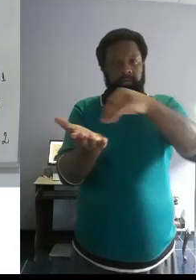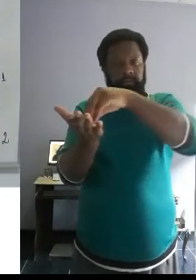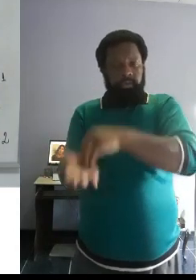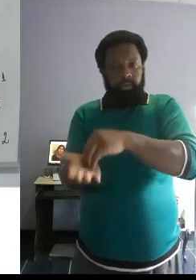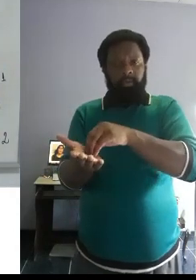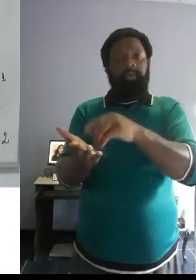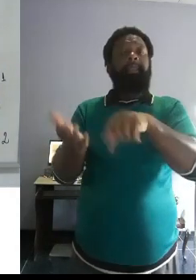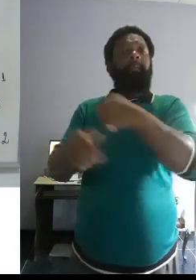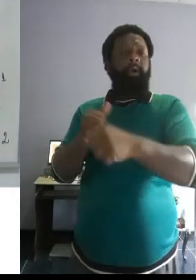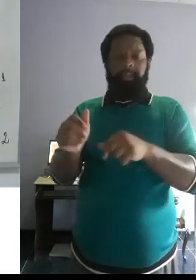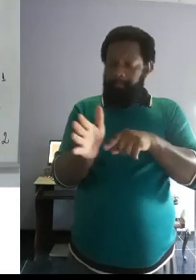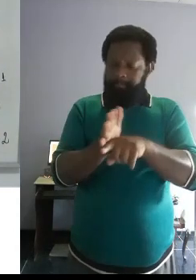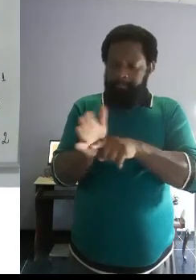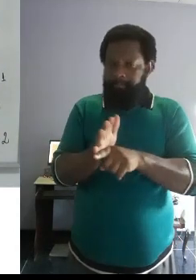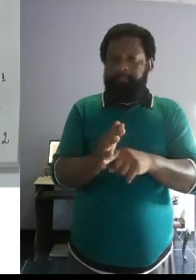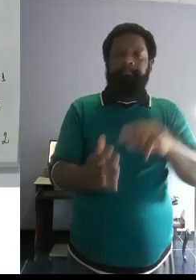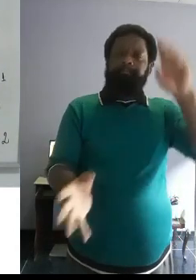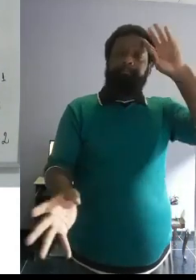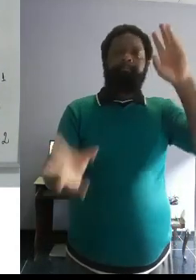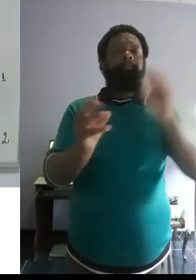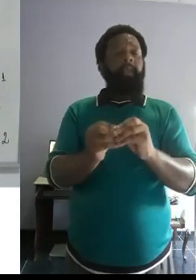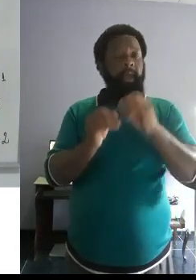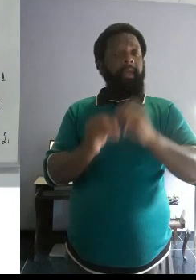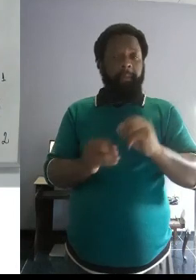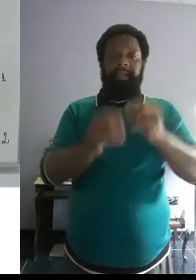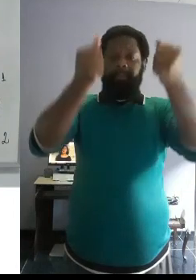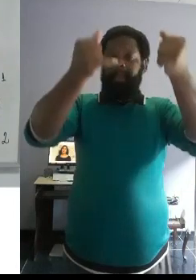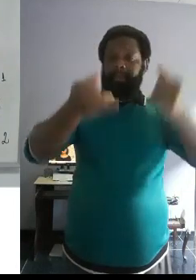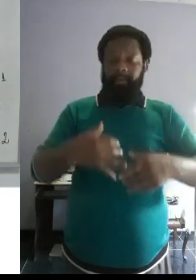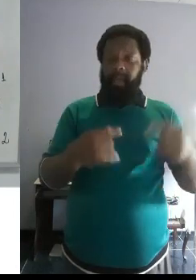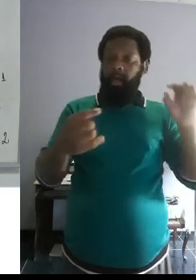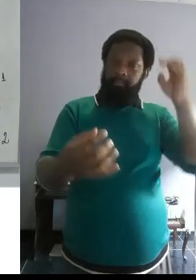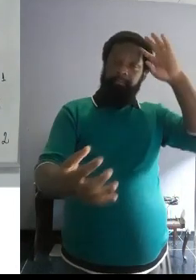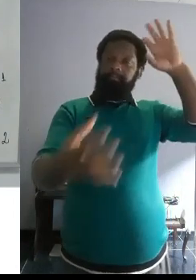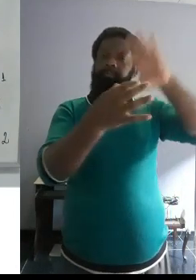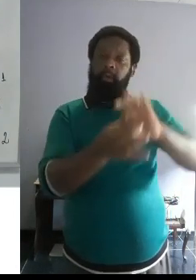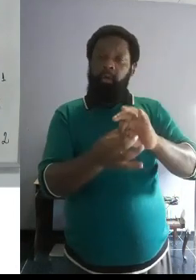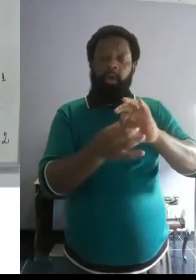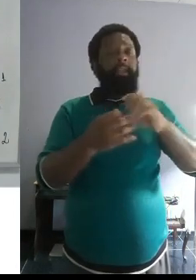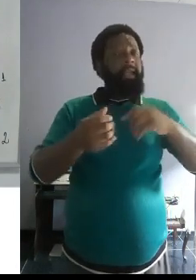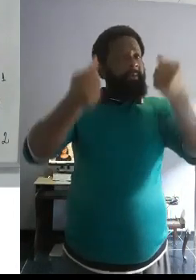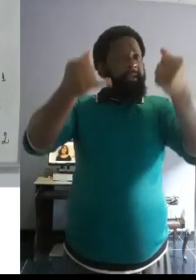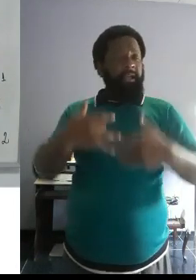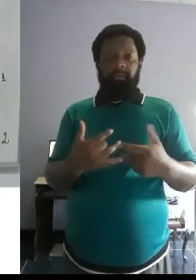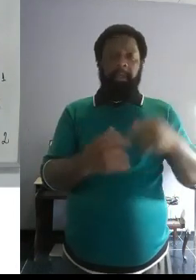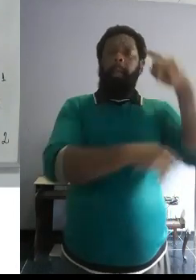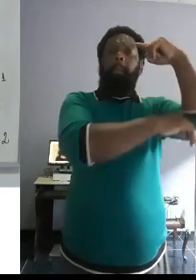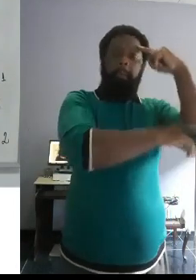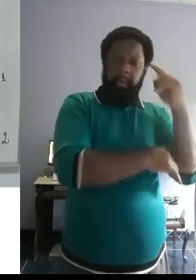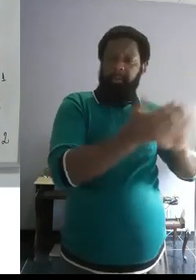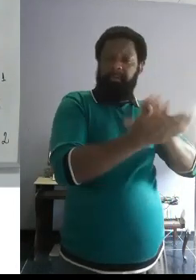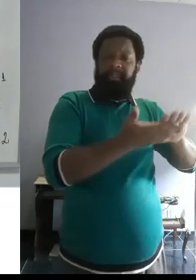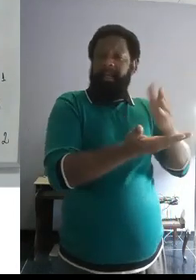umas análises. E a explicação dele foi uma explicação racional, uma explicação lógica, uma explicação que não tinha nada a ver com magia nem